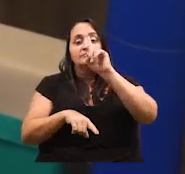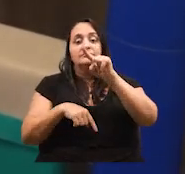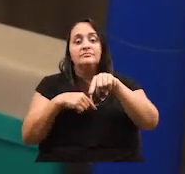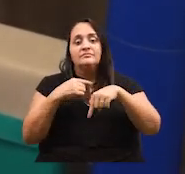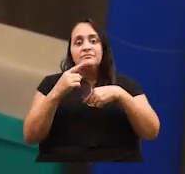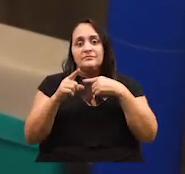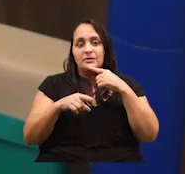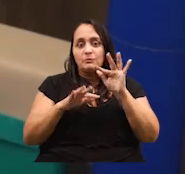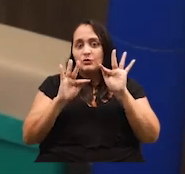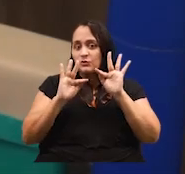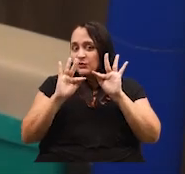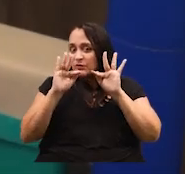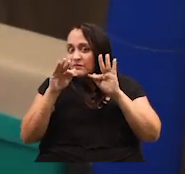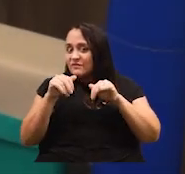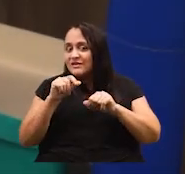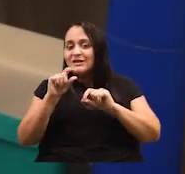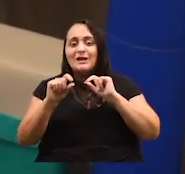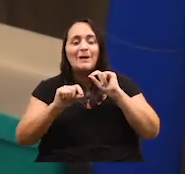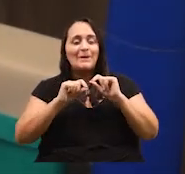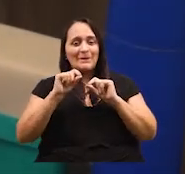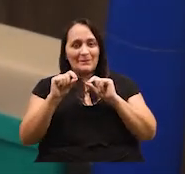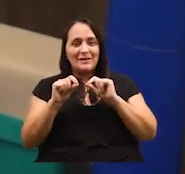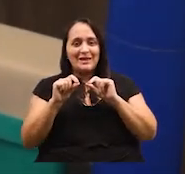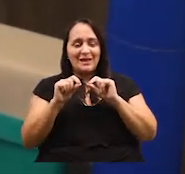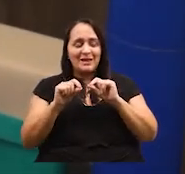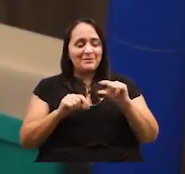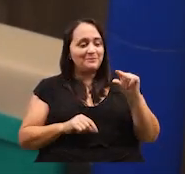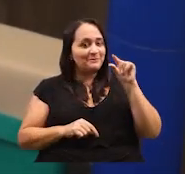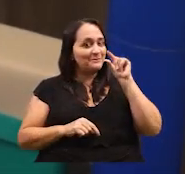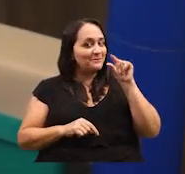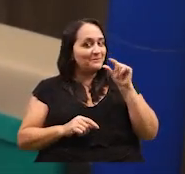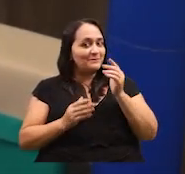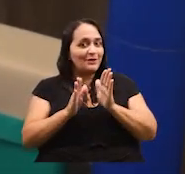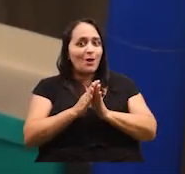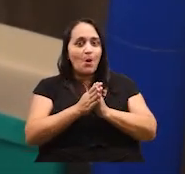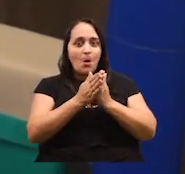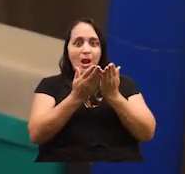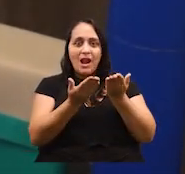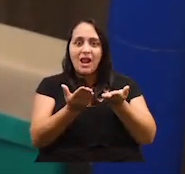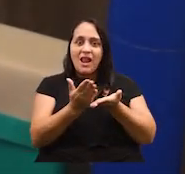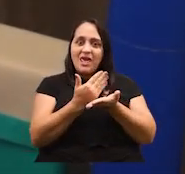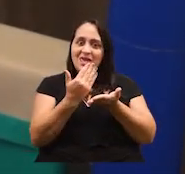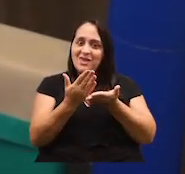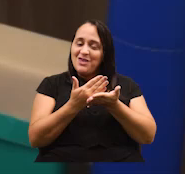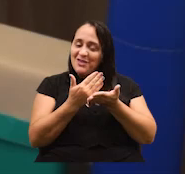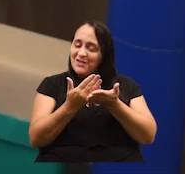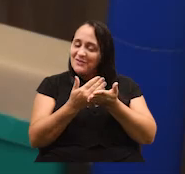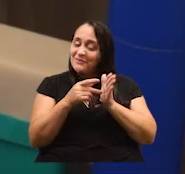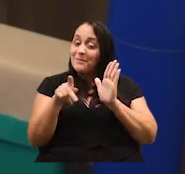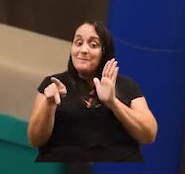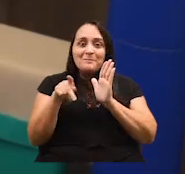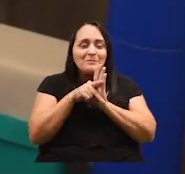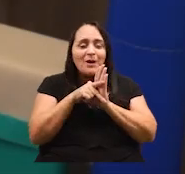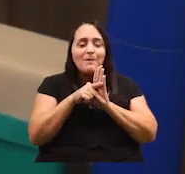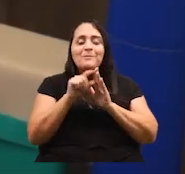um livro de receitas. Então, hoje, nós já vamos começar a nossa